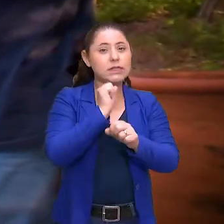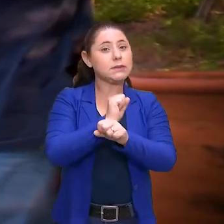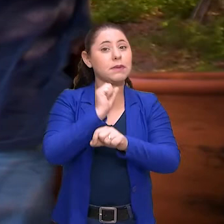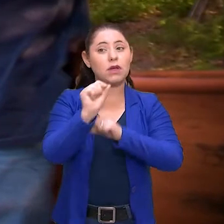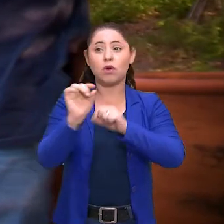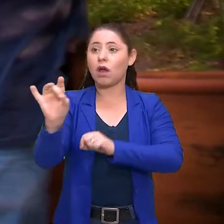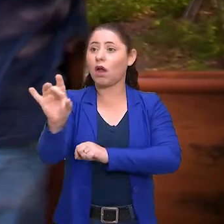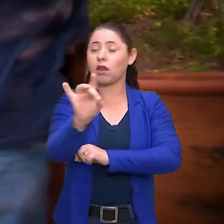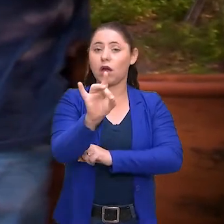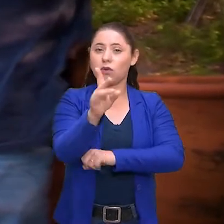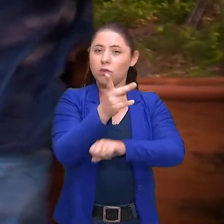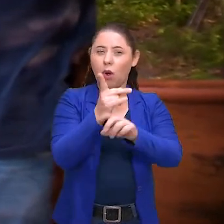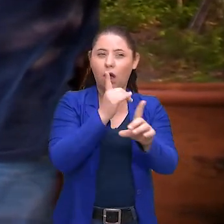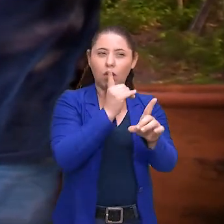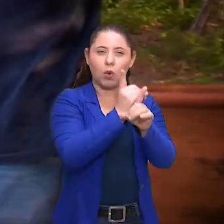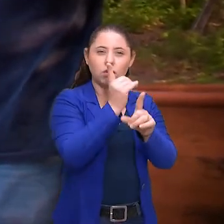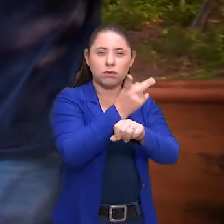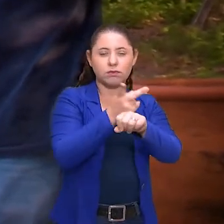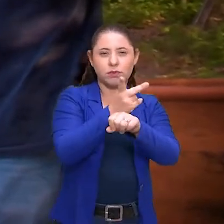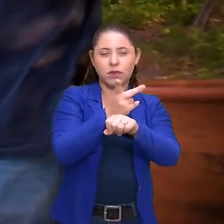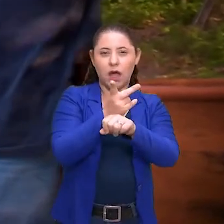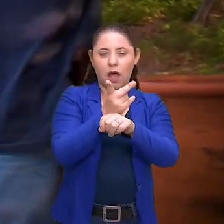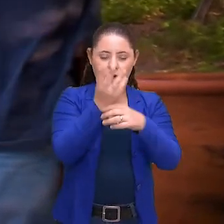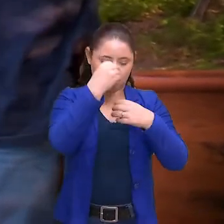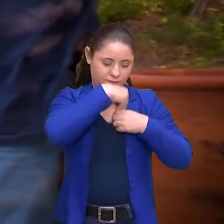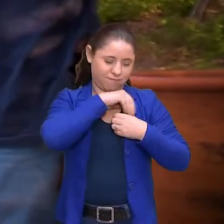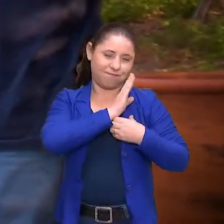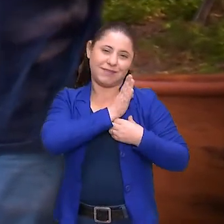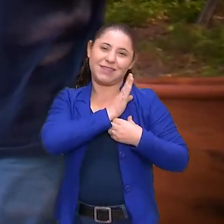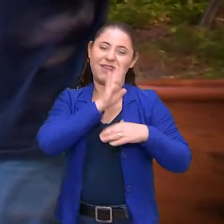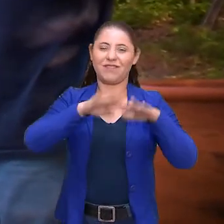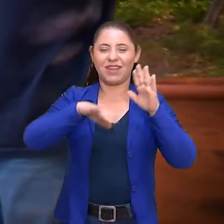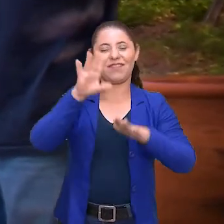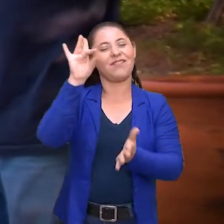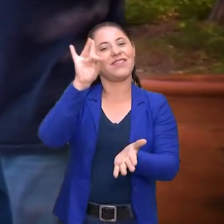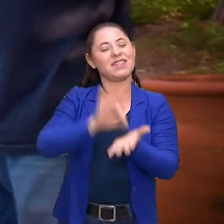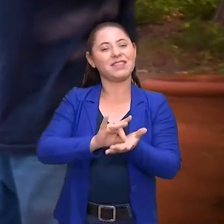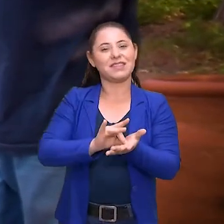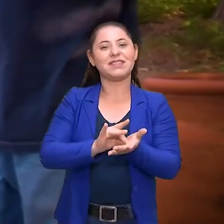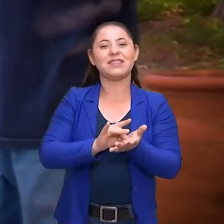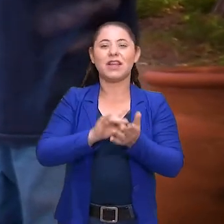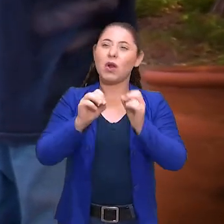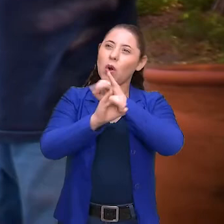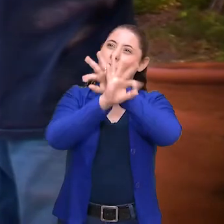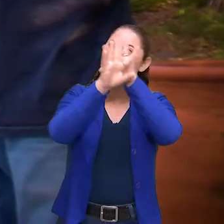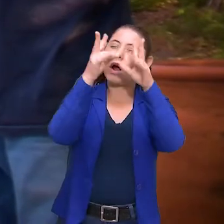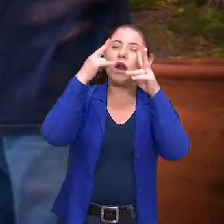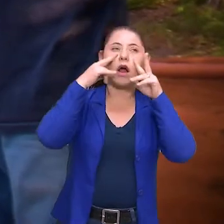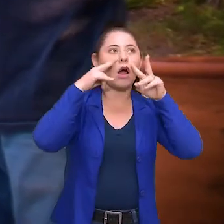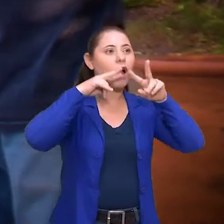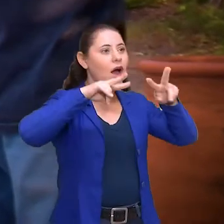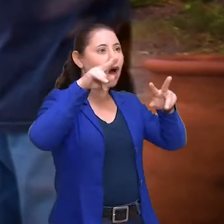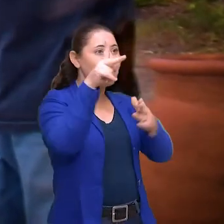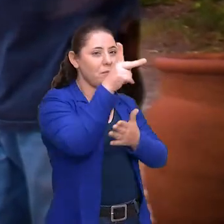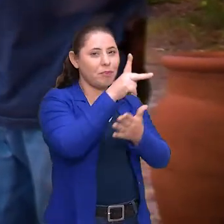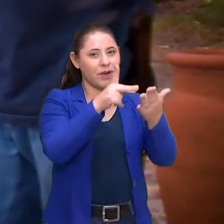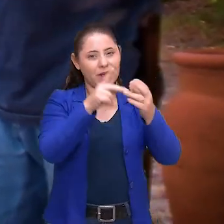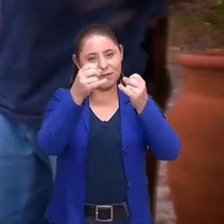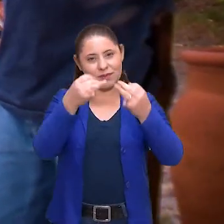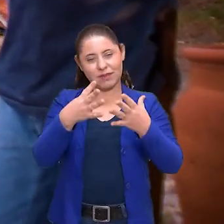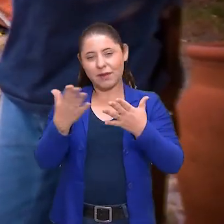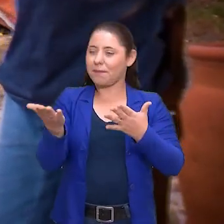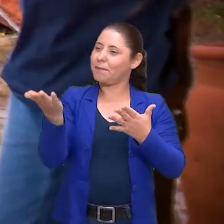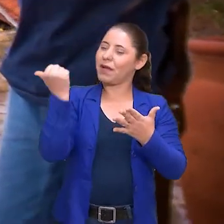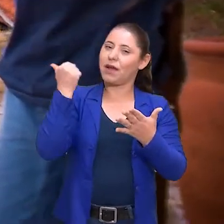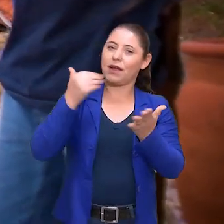fazer uma trilha e espero que cada um encontre o que procura. Que às vezes está aqui dentro do coração, né? Verdade. Beleza e glória são os olhos que põem, dizia o